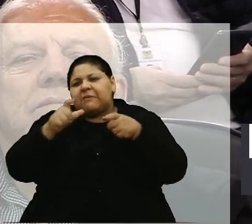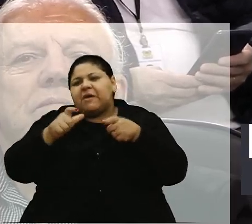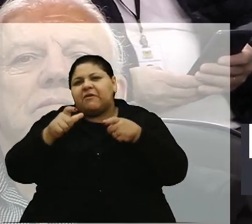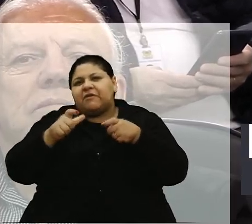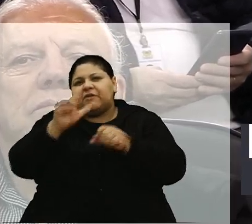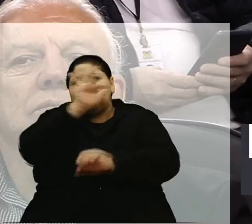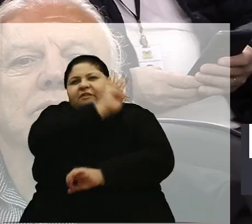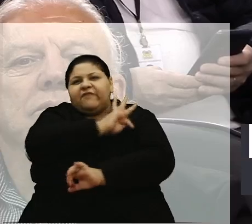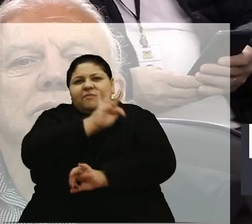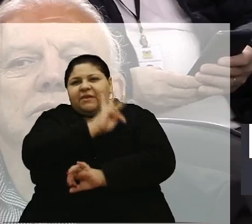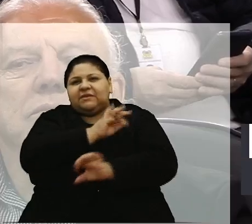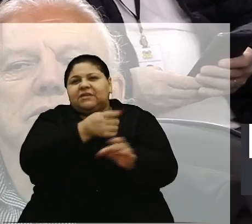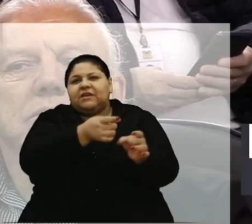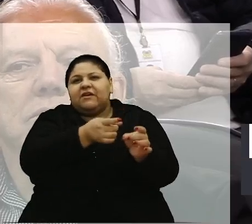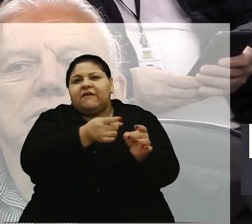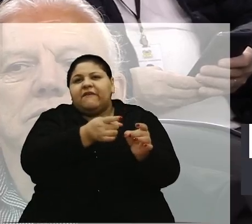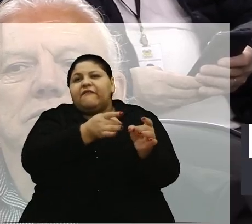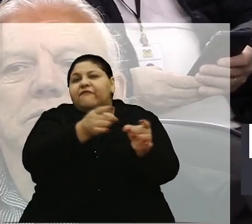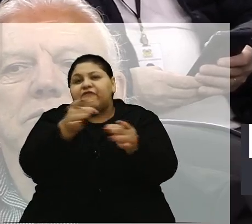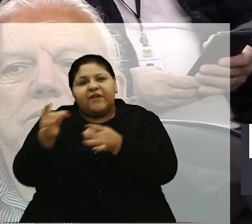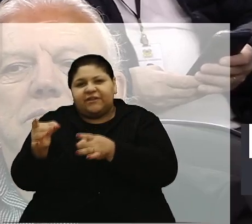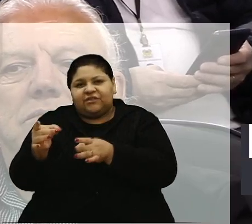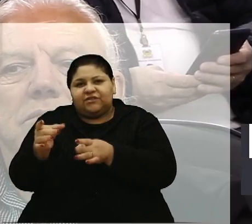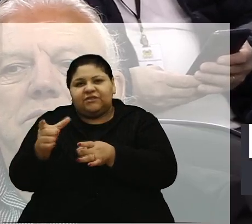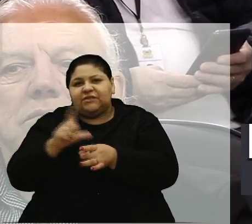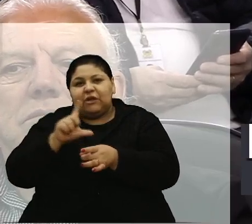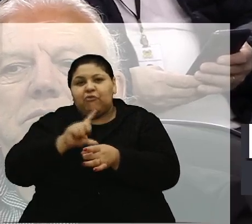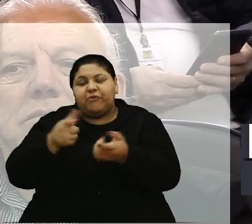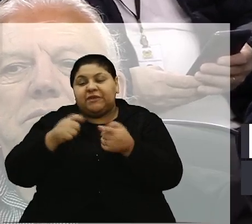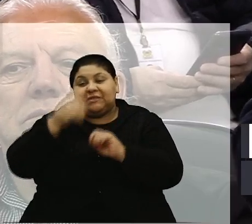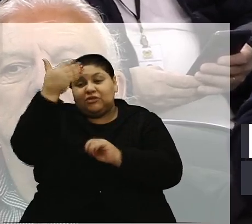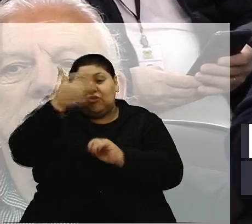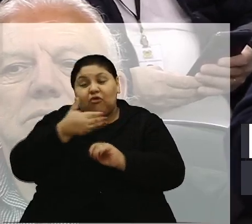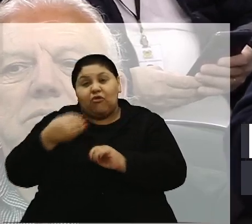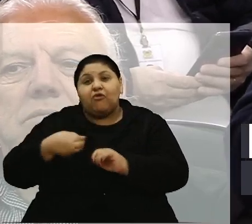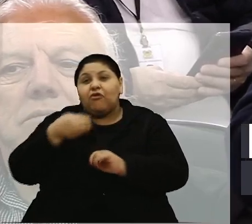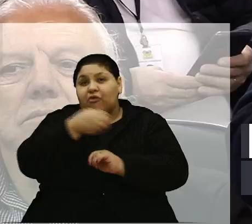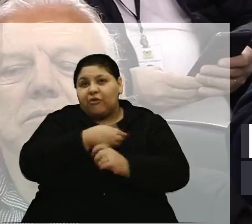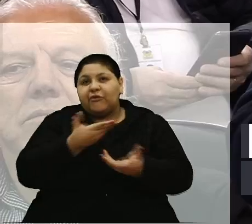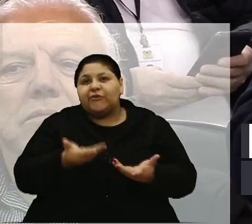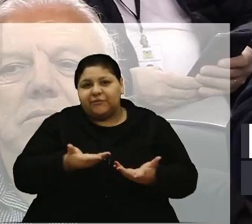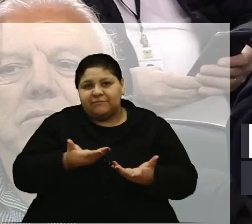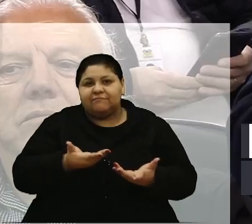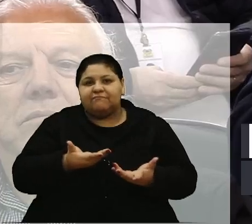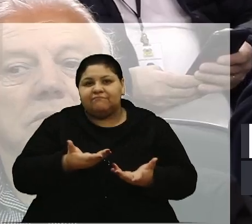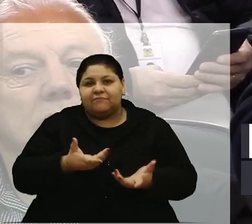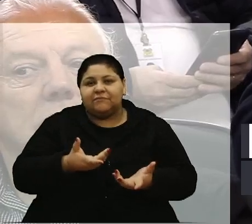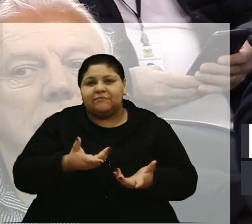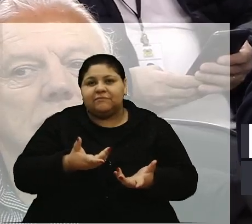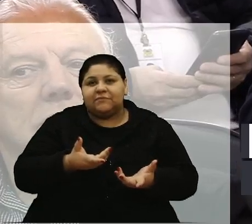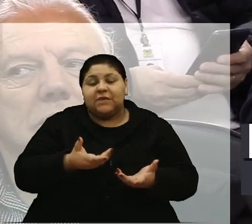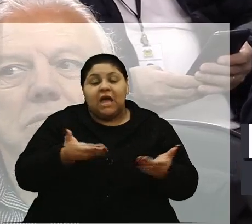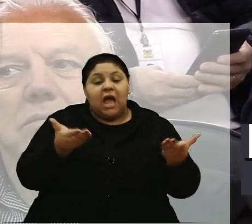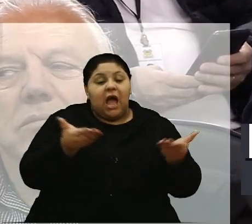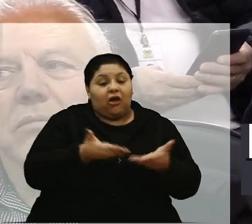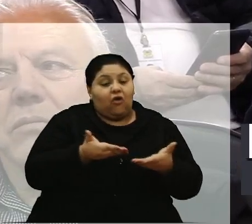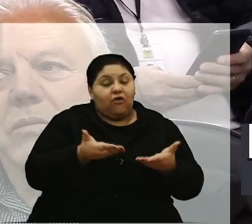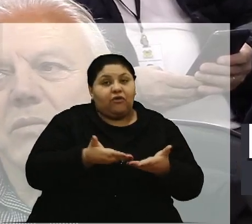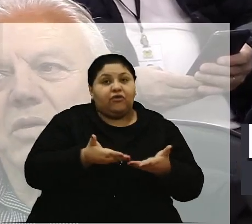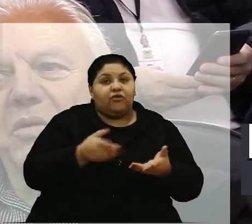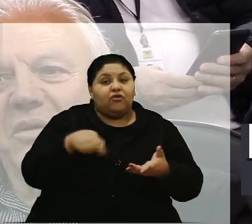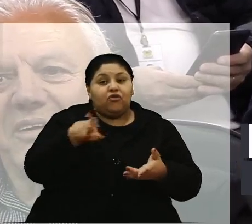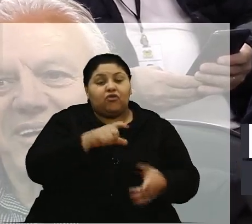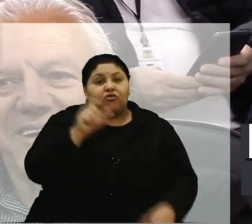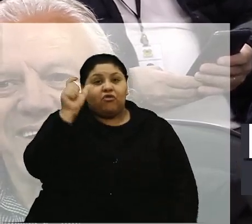vende sem receita. E são drogas. Tanto que se chama drogaria. Agora, o que eu